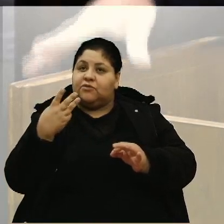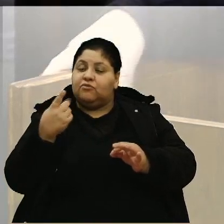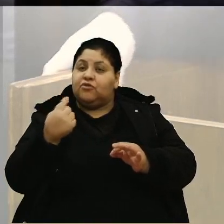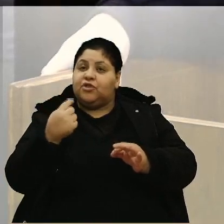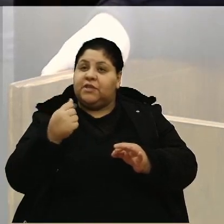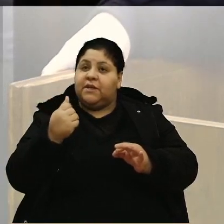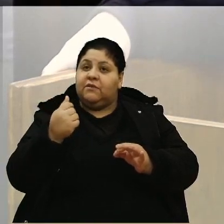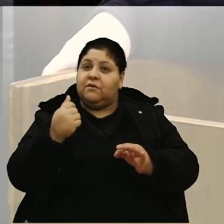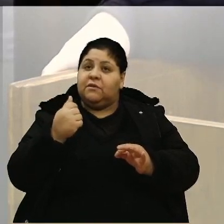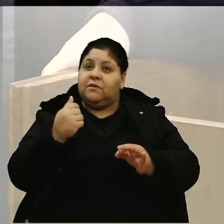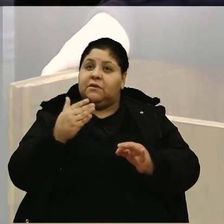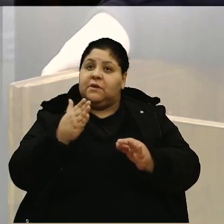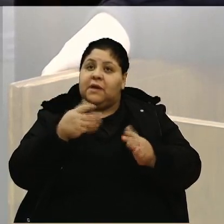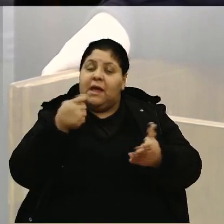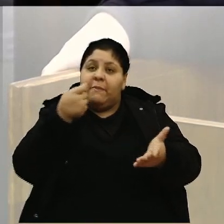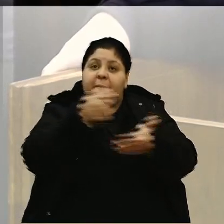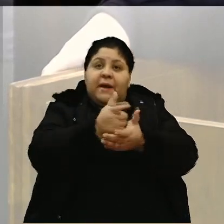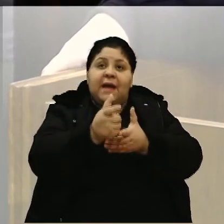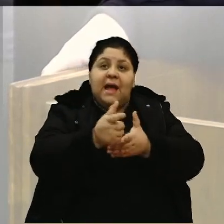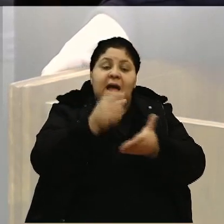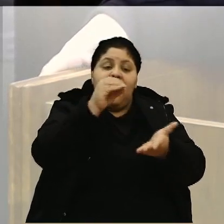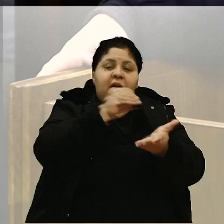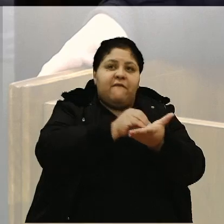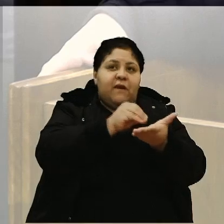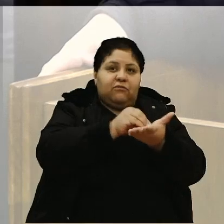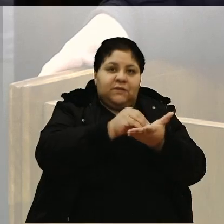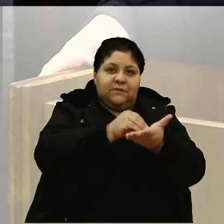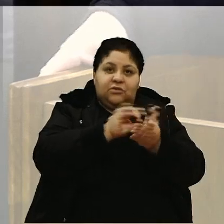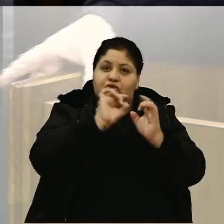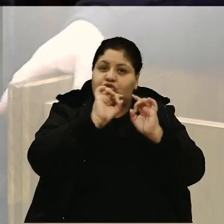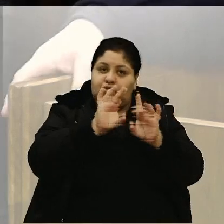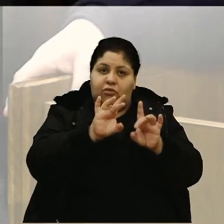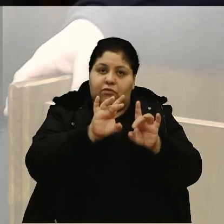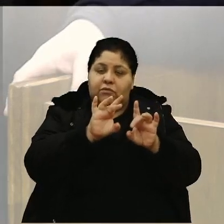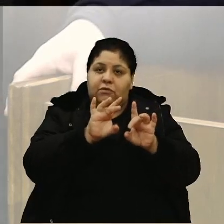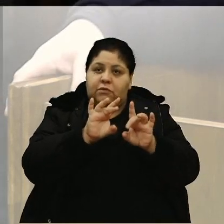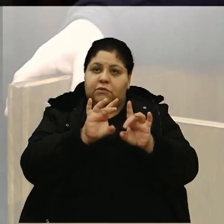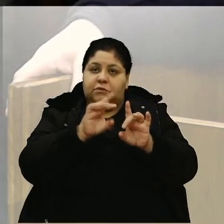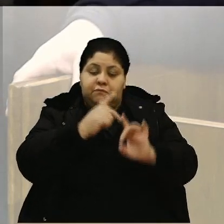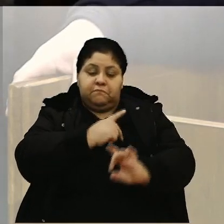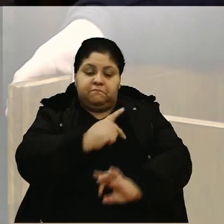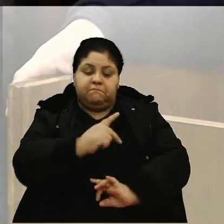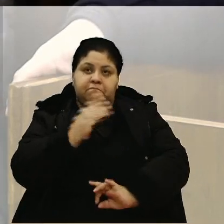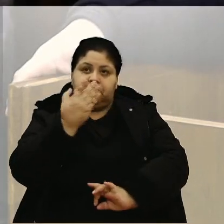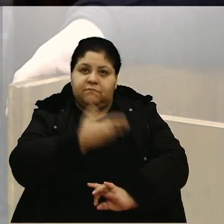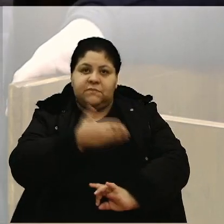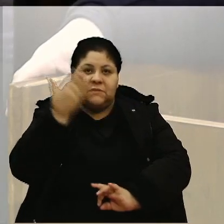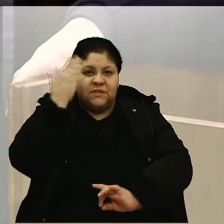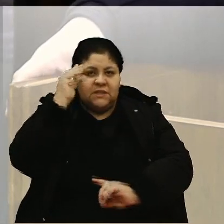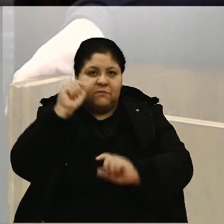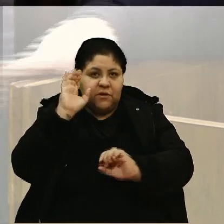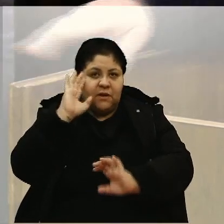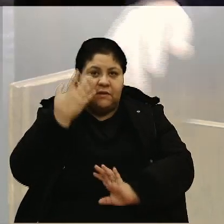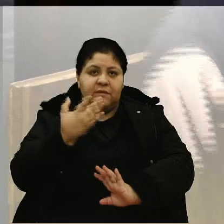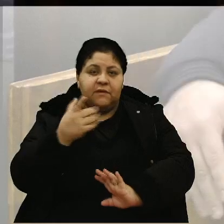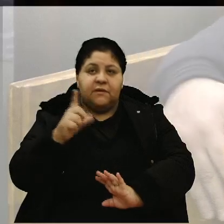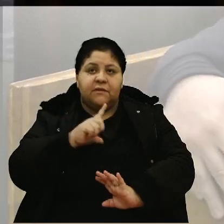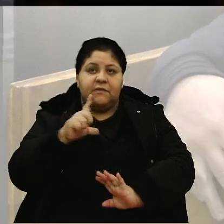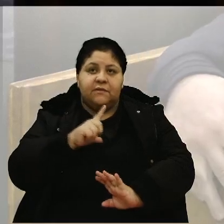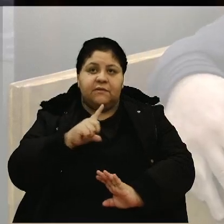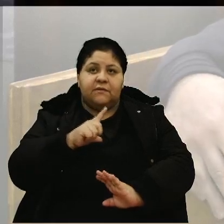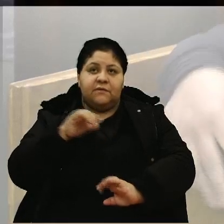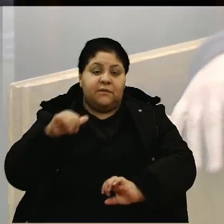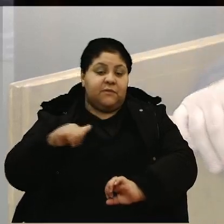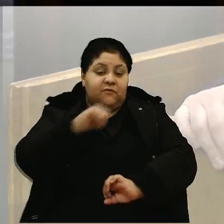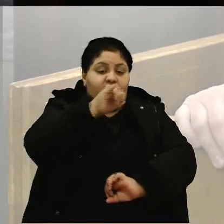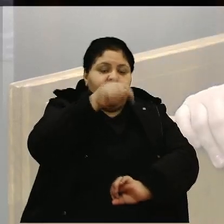mais o déficit. Só para concluir que isso aqui é um assunto de interesse público para todos. Aí, presidente, sabe o que aconteceu? Não tem mais voo aqui por